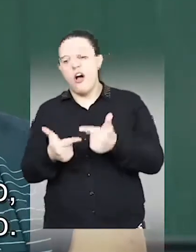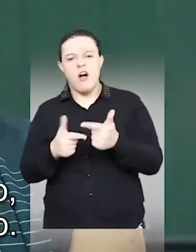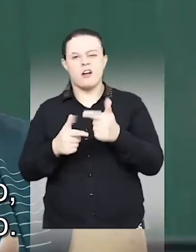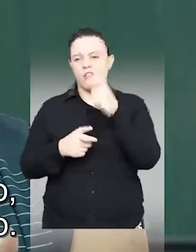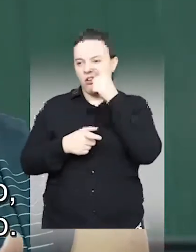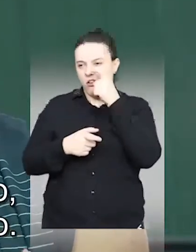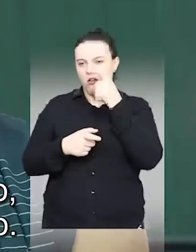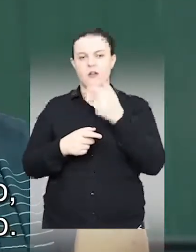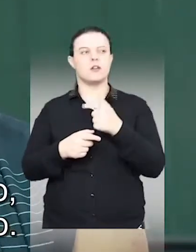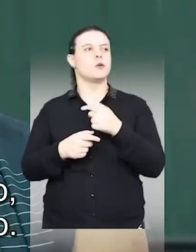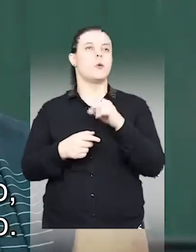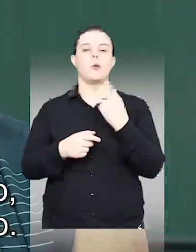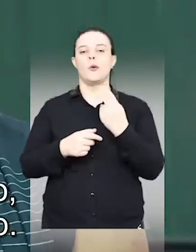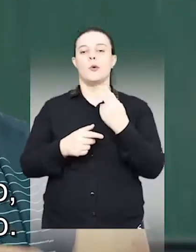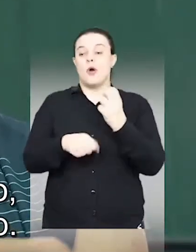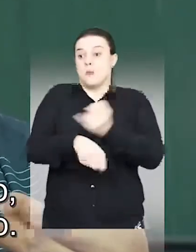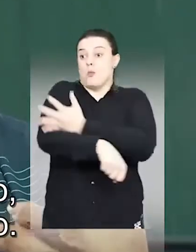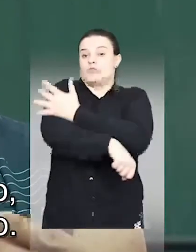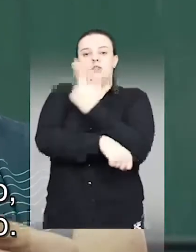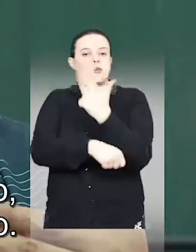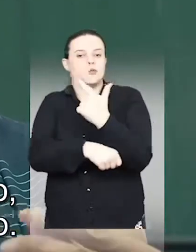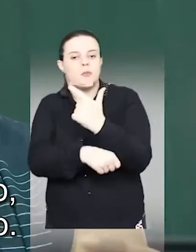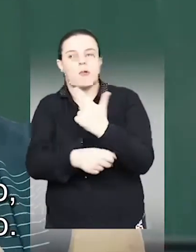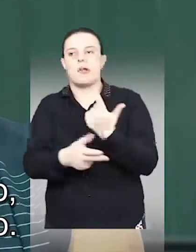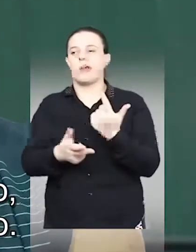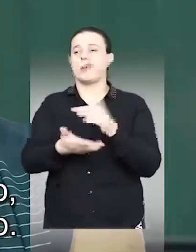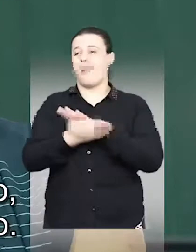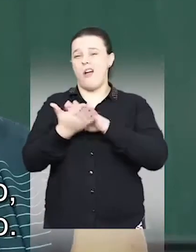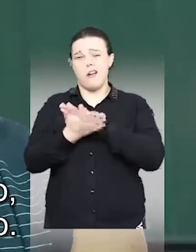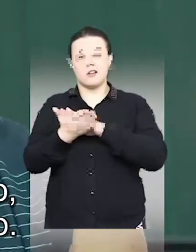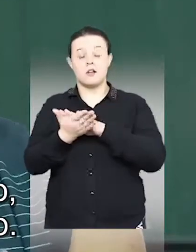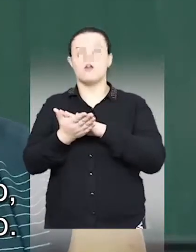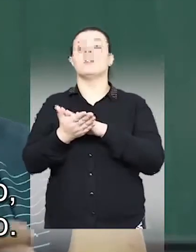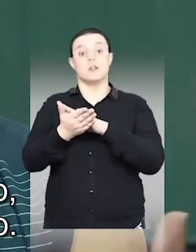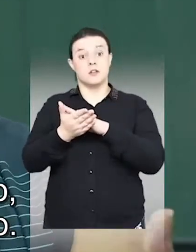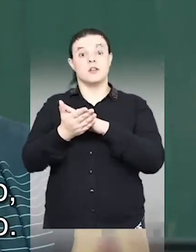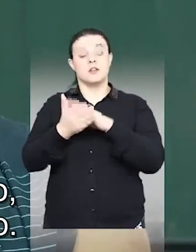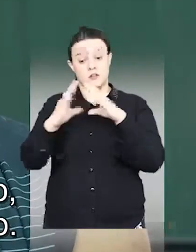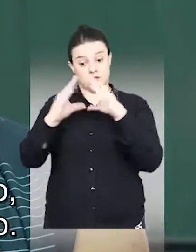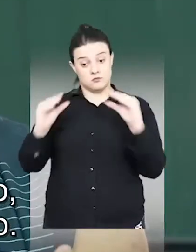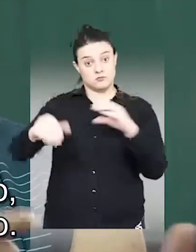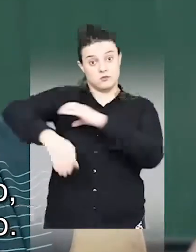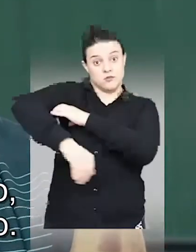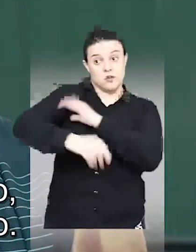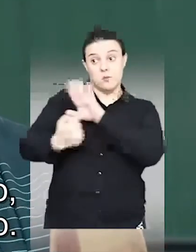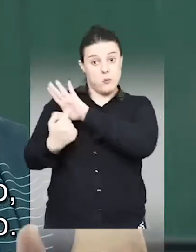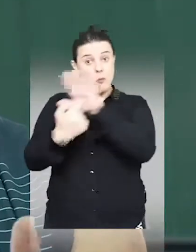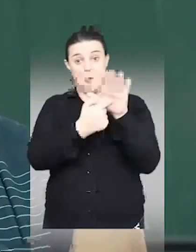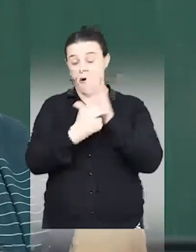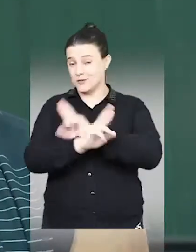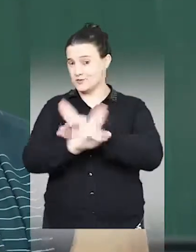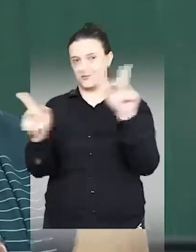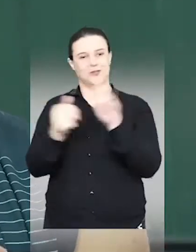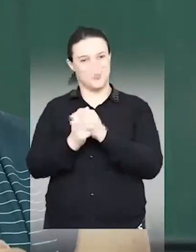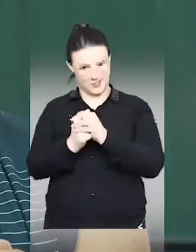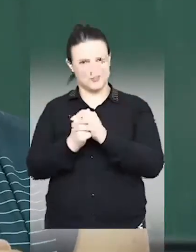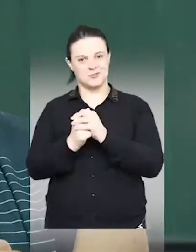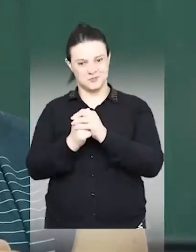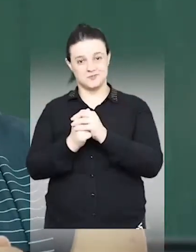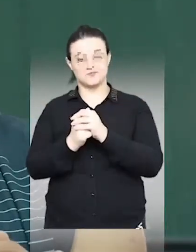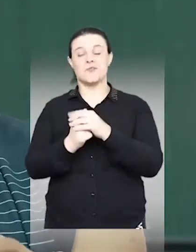de assistir, não tem emoção, não tem nada, e aí o rugby ele quebra bastante isso.